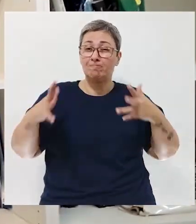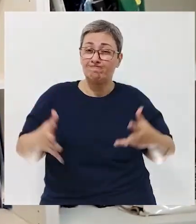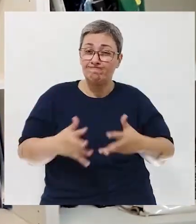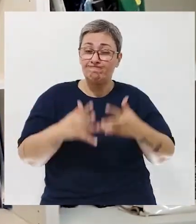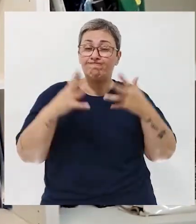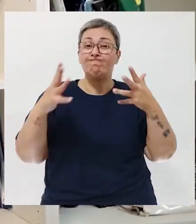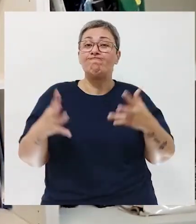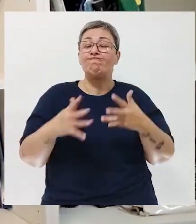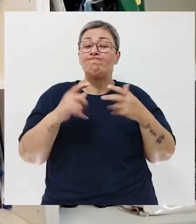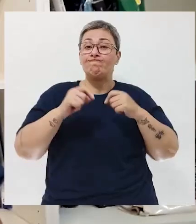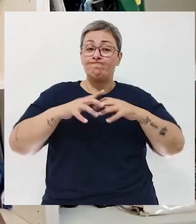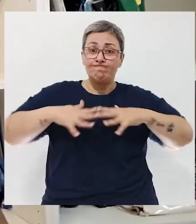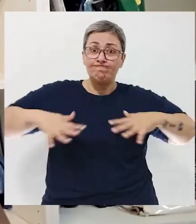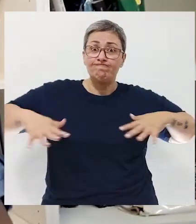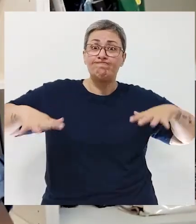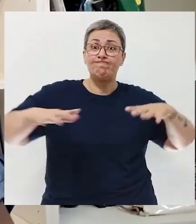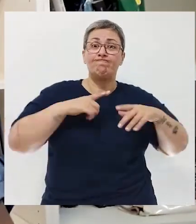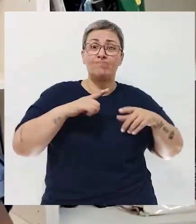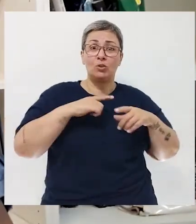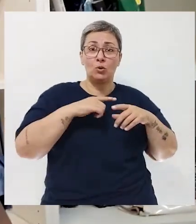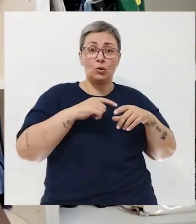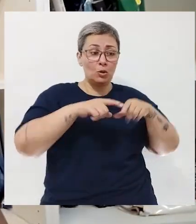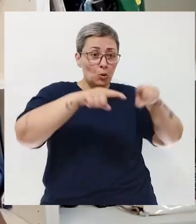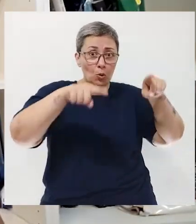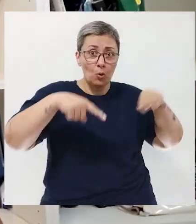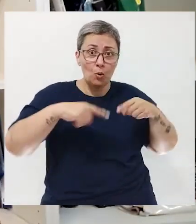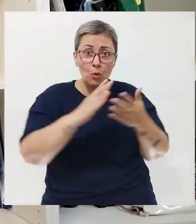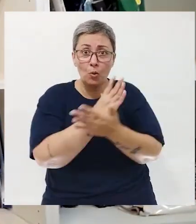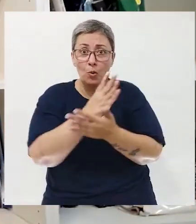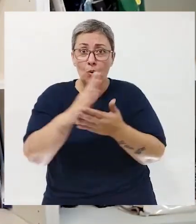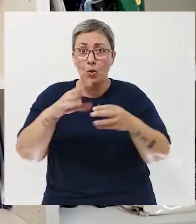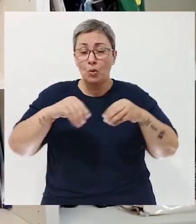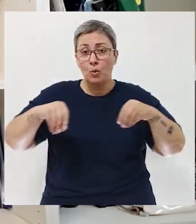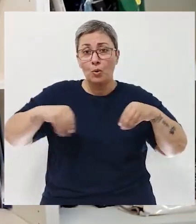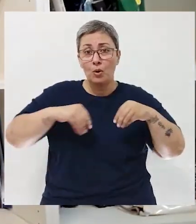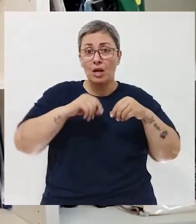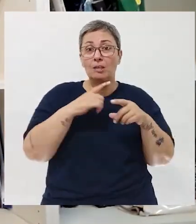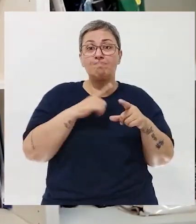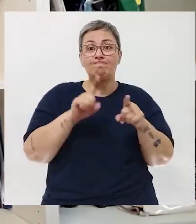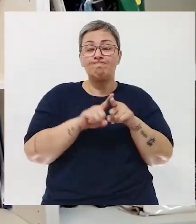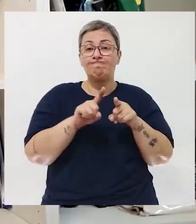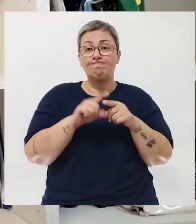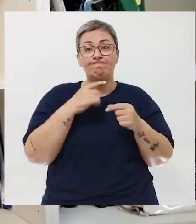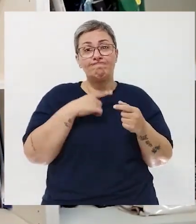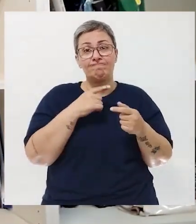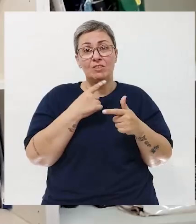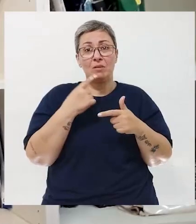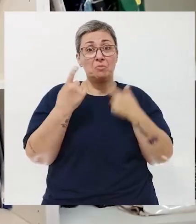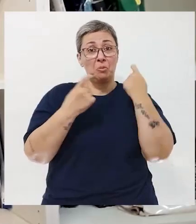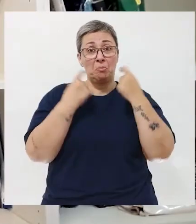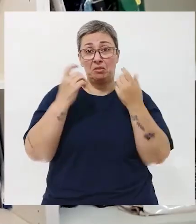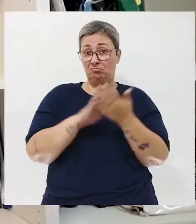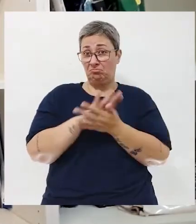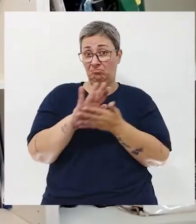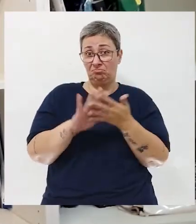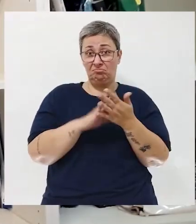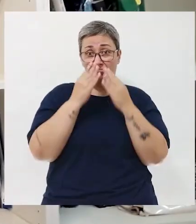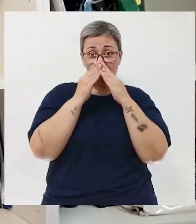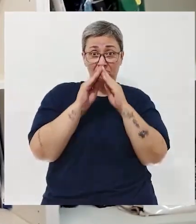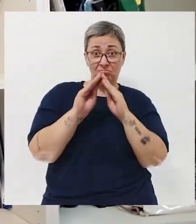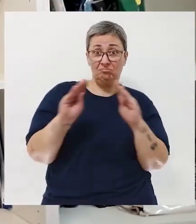incentivou a formação de loteamentos efetuados sem grandes preocupações,